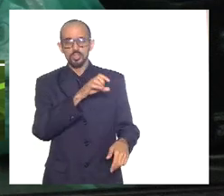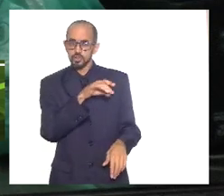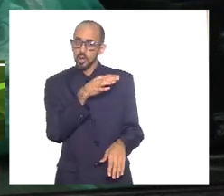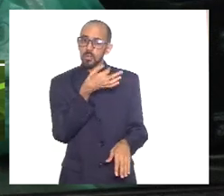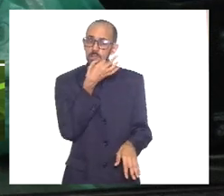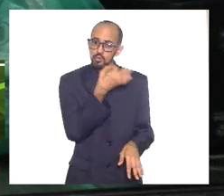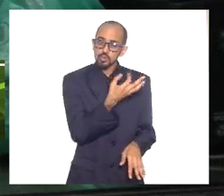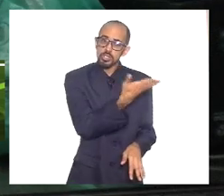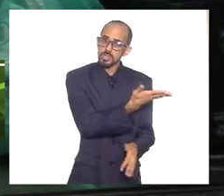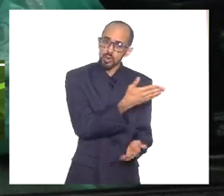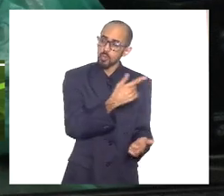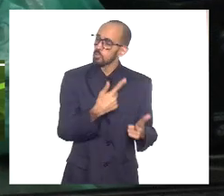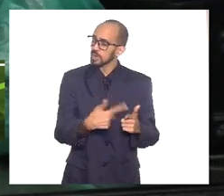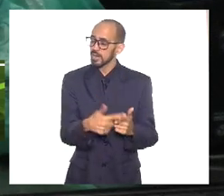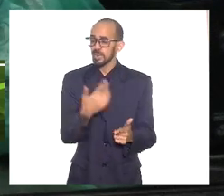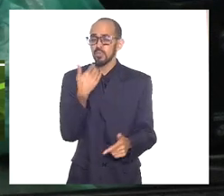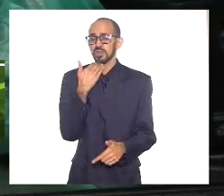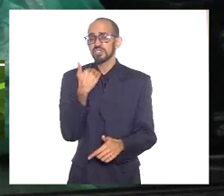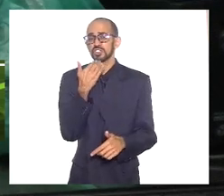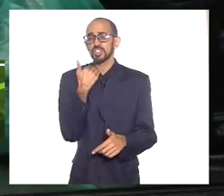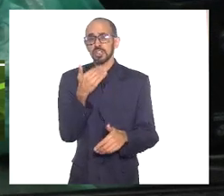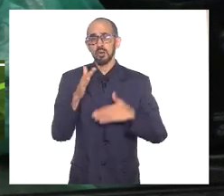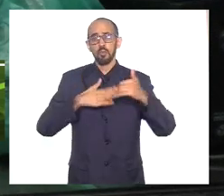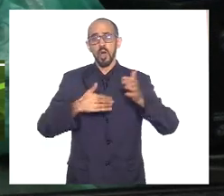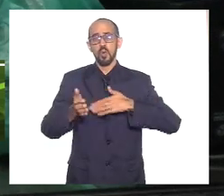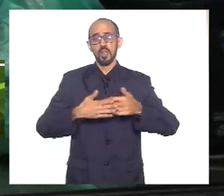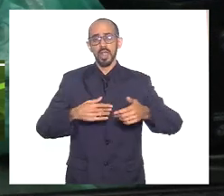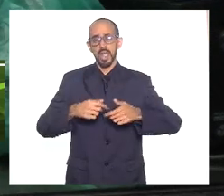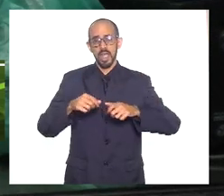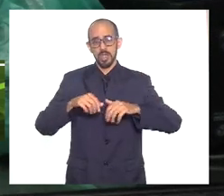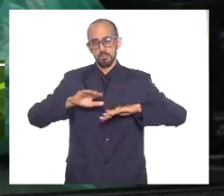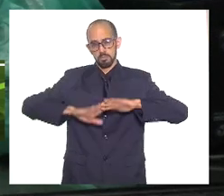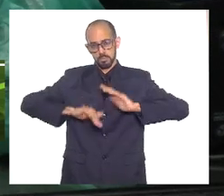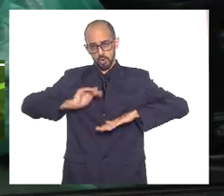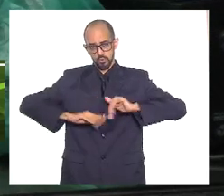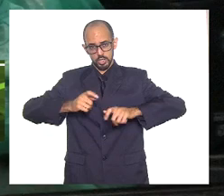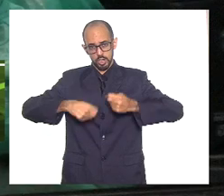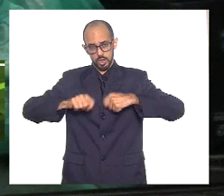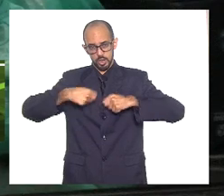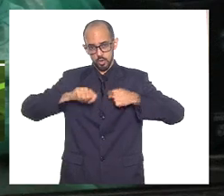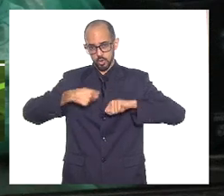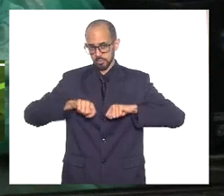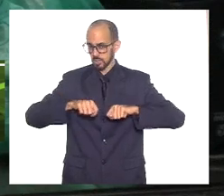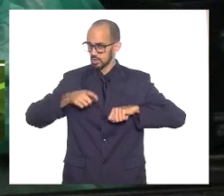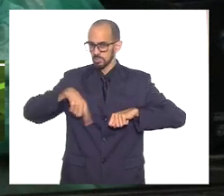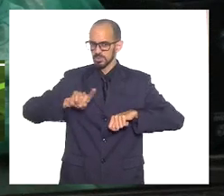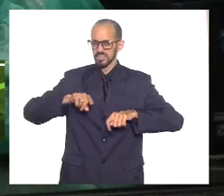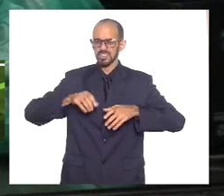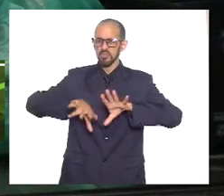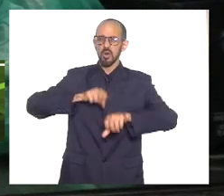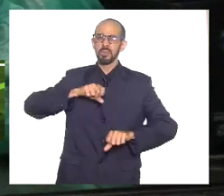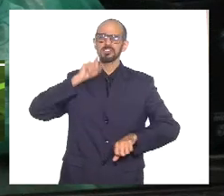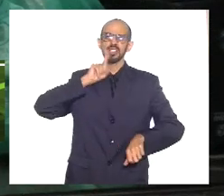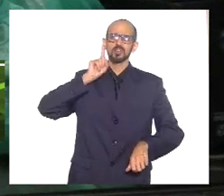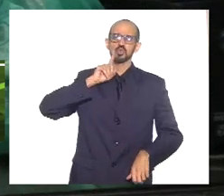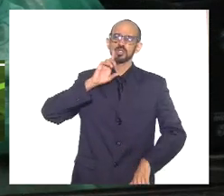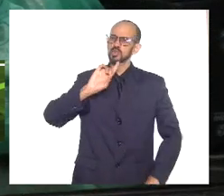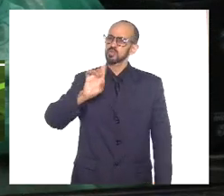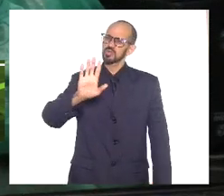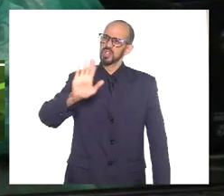porque não adianta, qualquer economista, não precisa ser formado em Chicago, não.